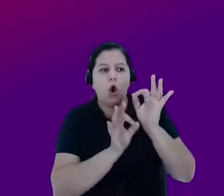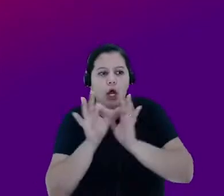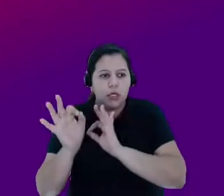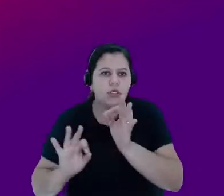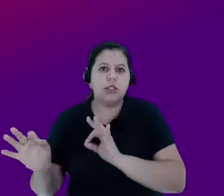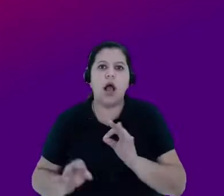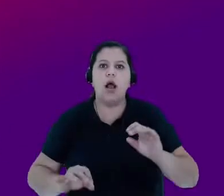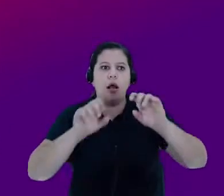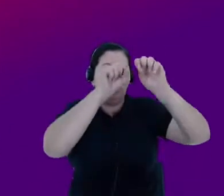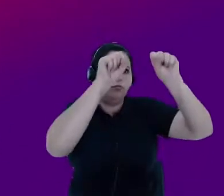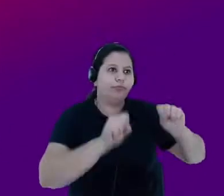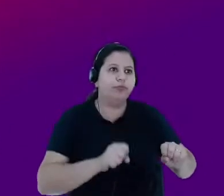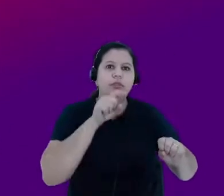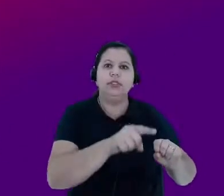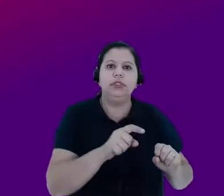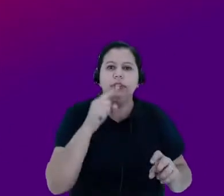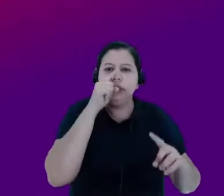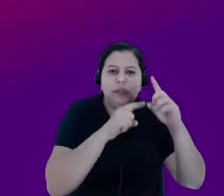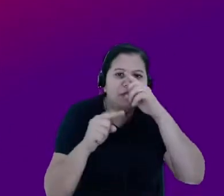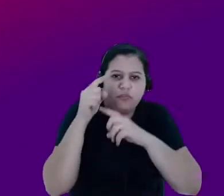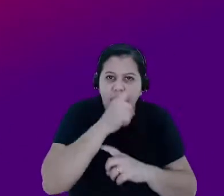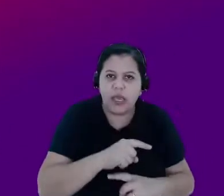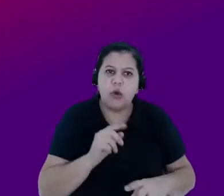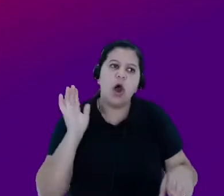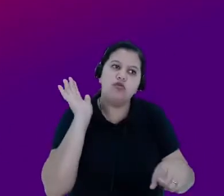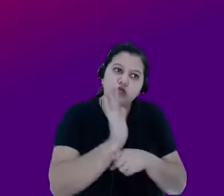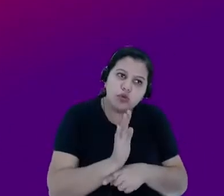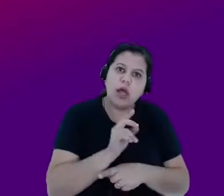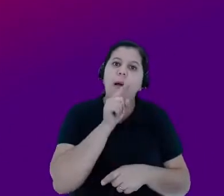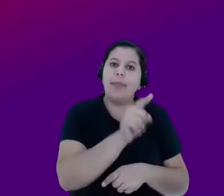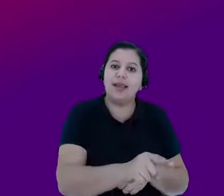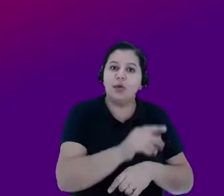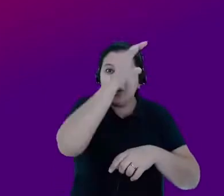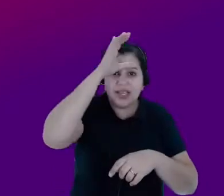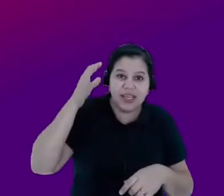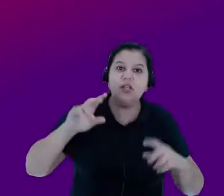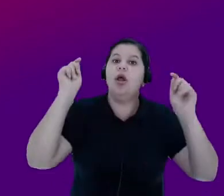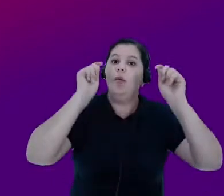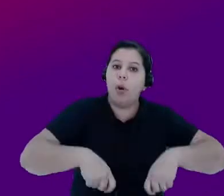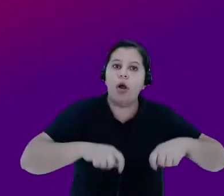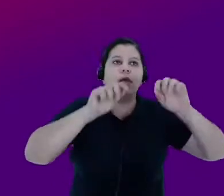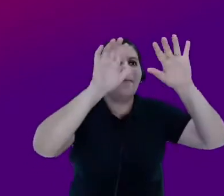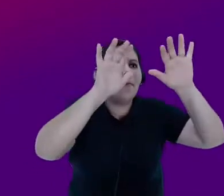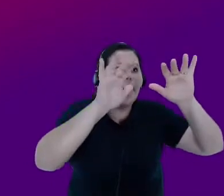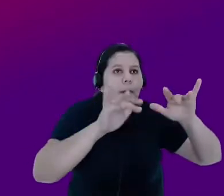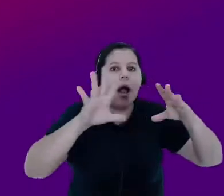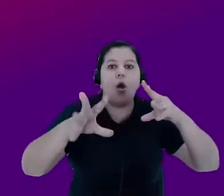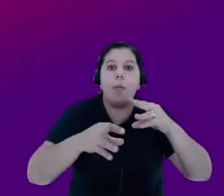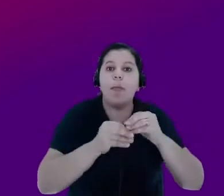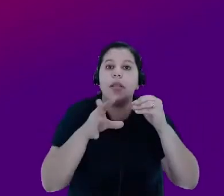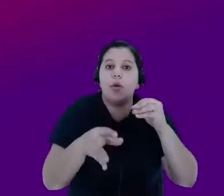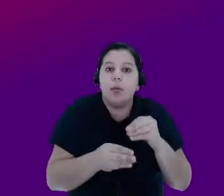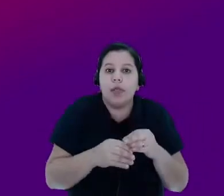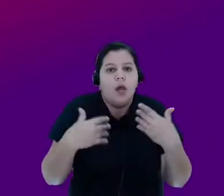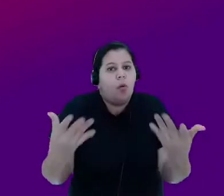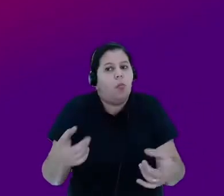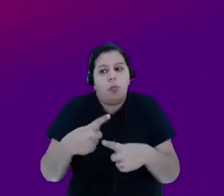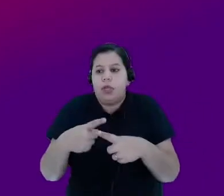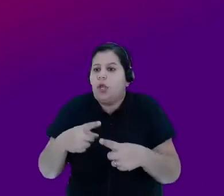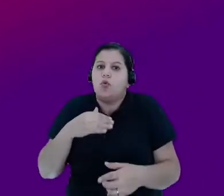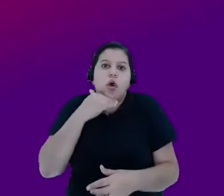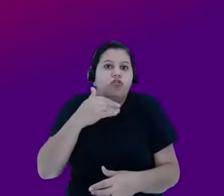Organizado, centralizado, para que essas jornadas possam acontecer de uma forma complementar. Porque não adianta a seguradora montar